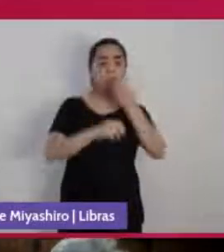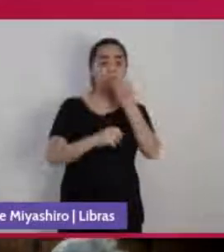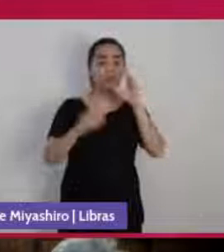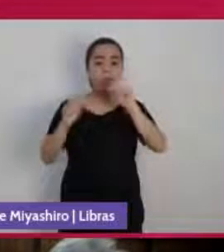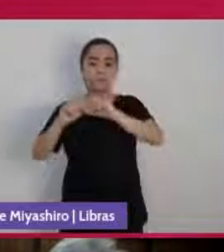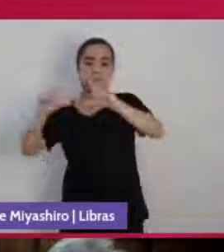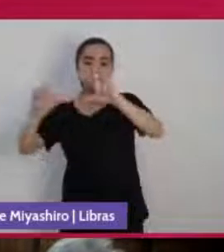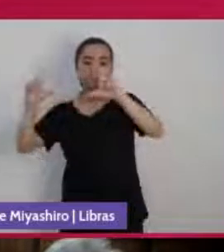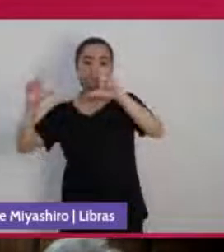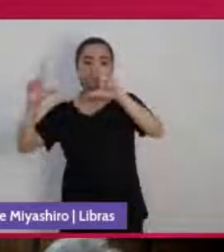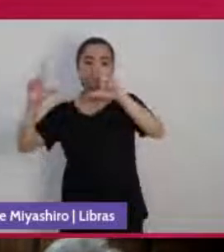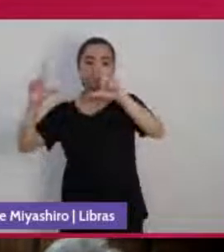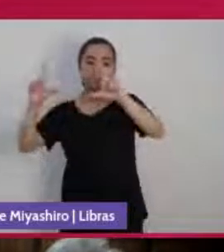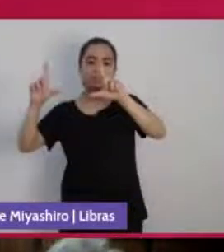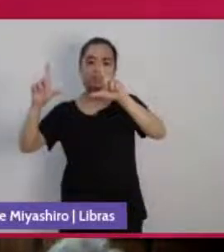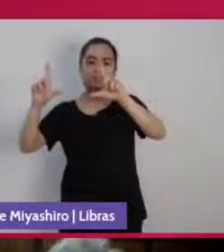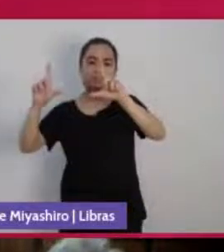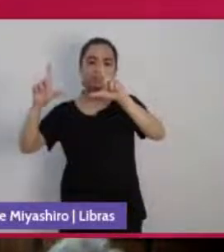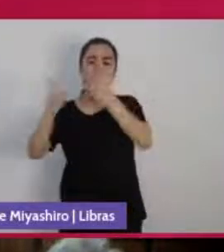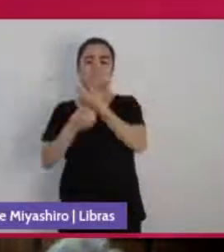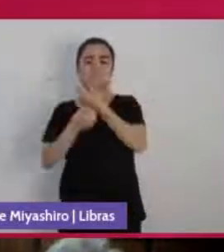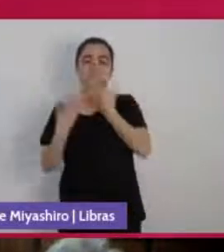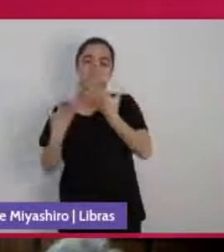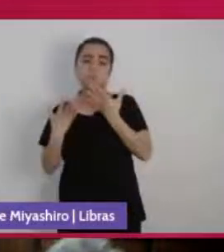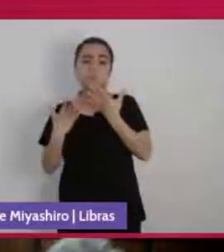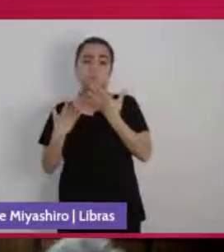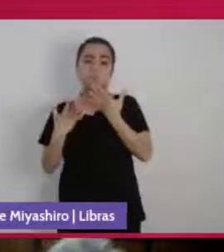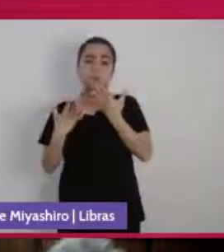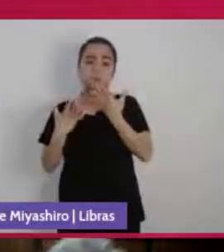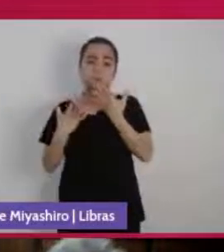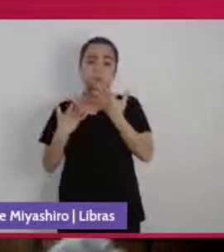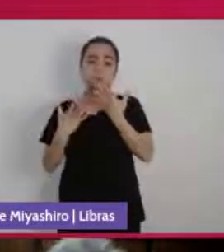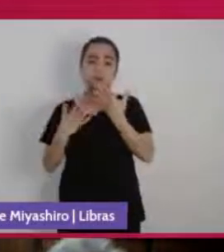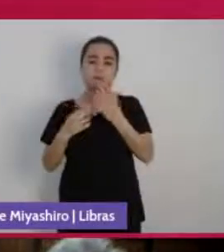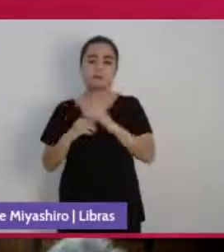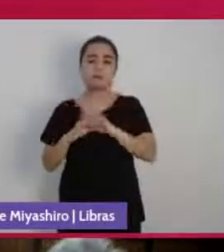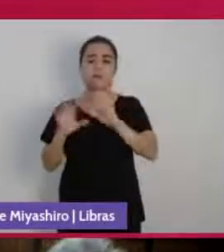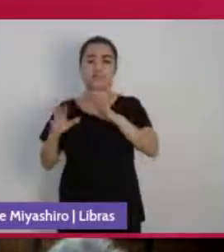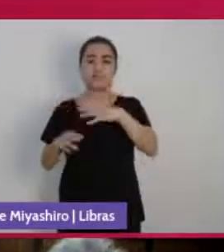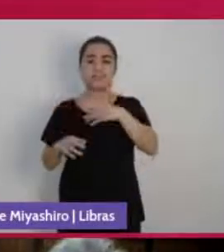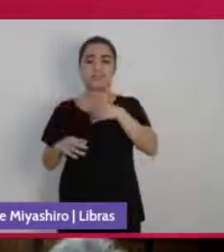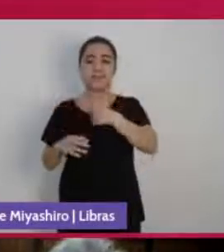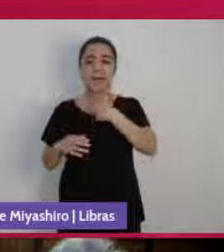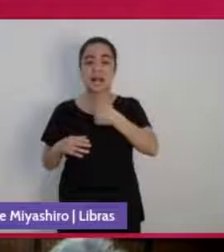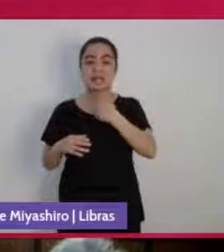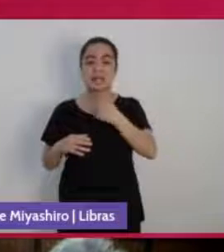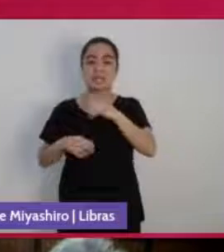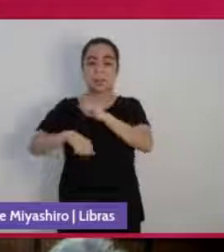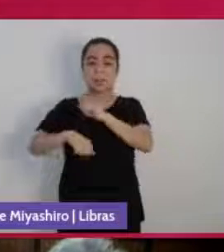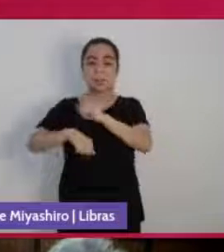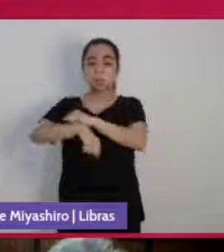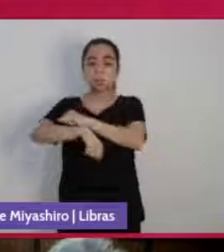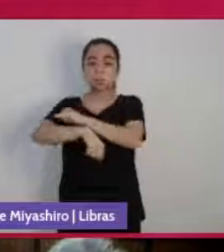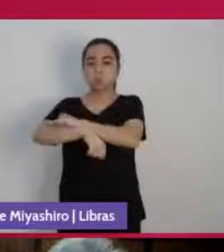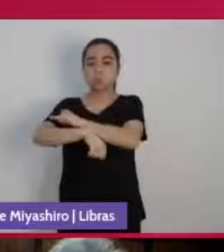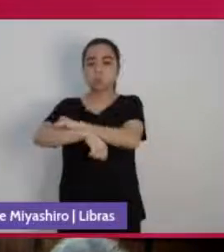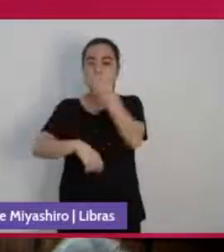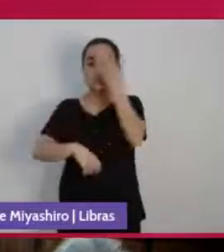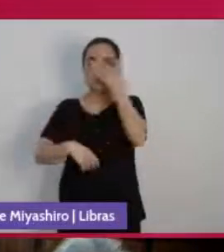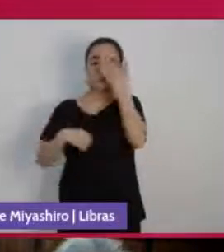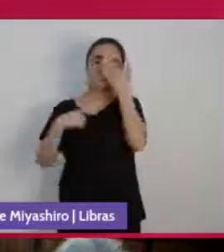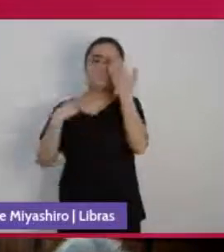imagem ficou boa. Eu vejo o tecido glandular, só que a gordura ficou escura, né? Mas olha aqui o detalhe, aqui eu